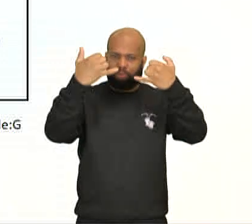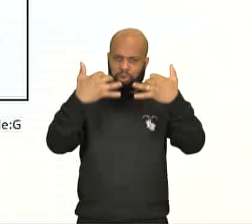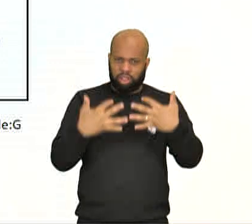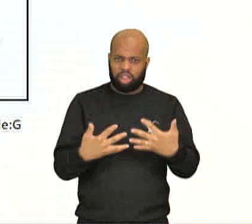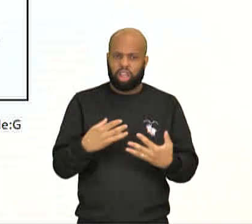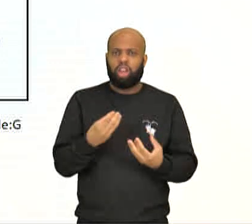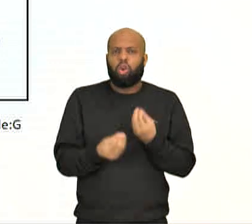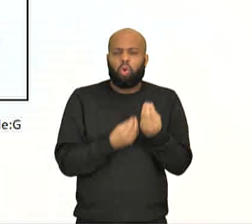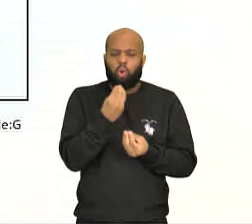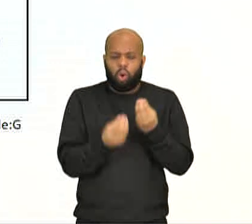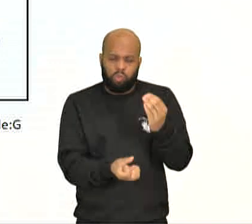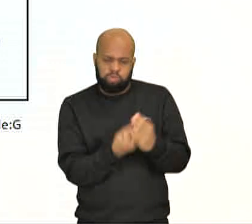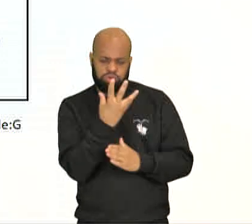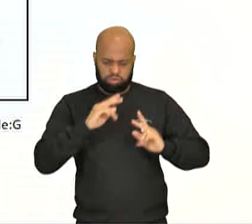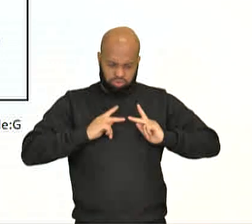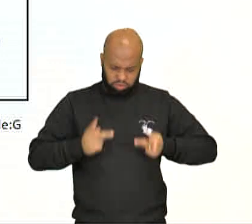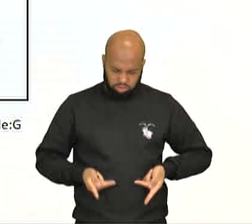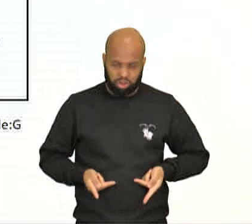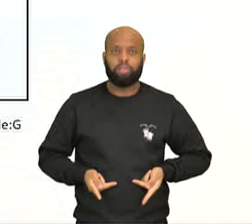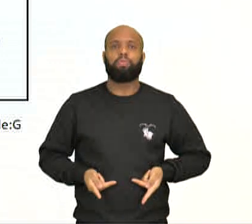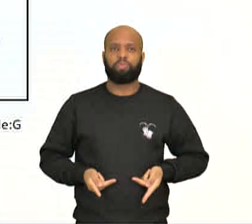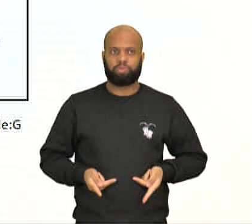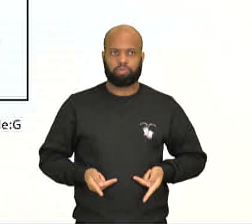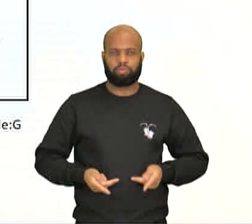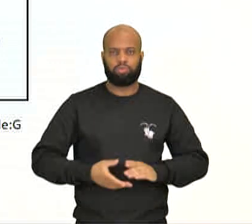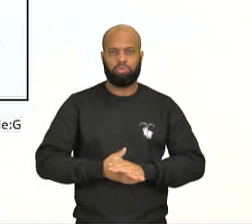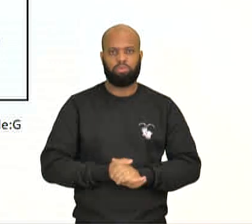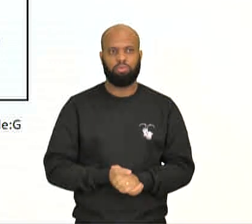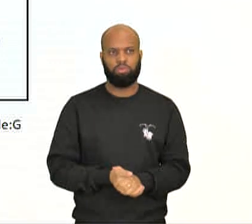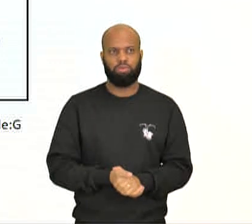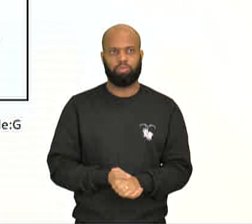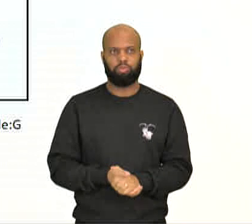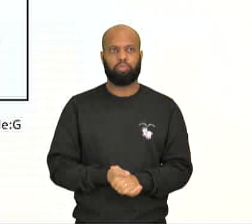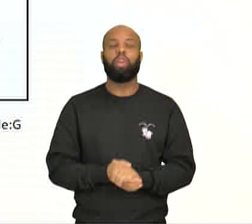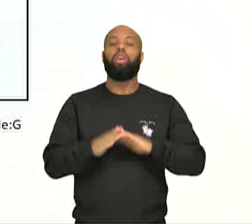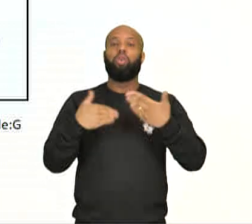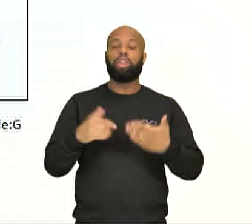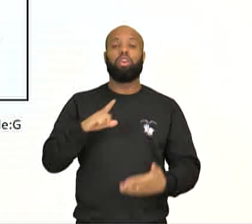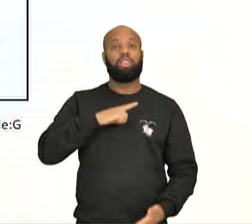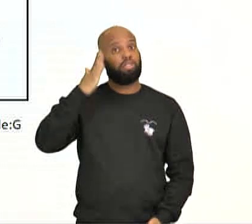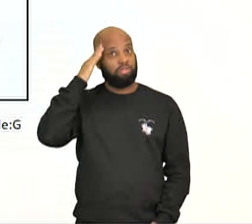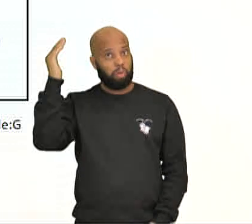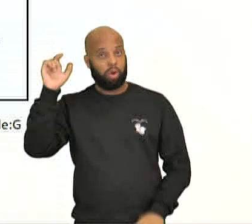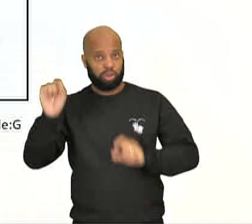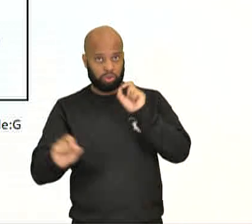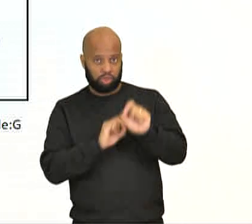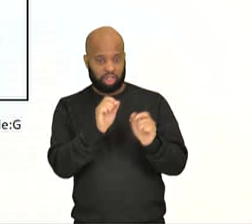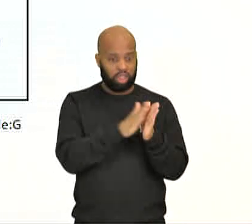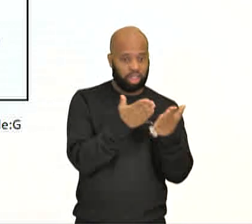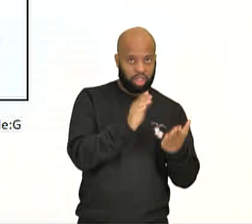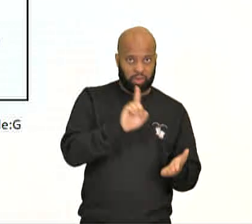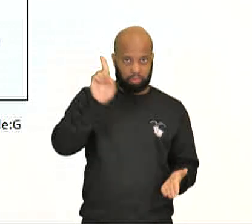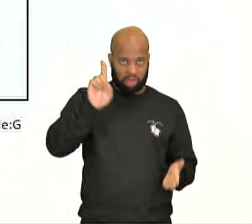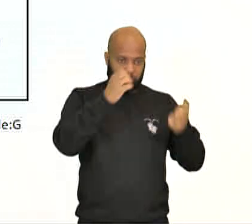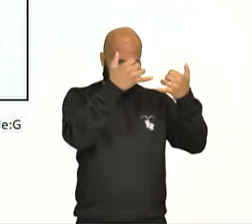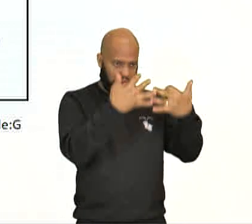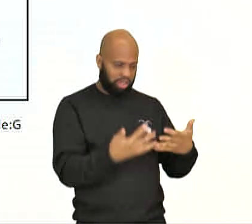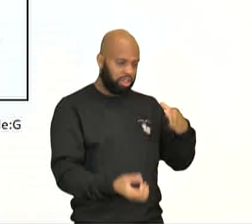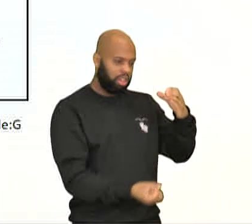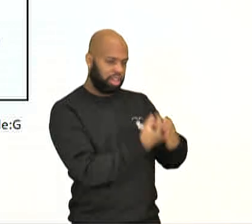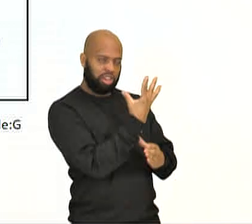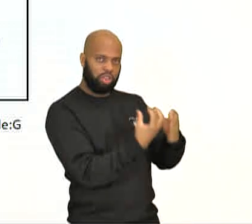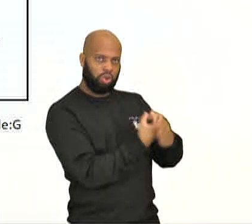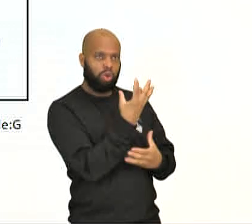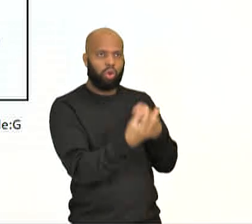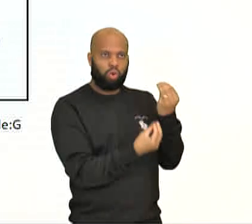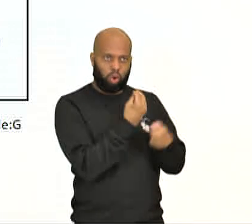a origem do homem, ou melhor, seres humanos. As mais conhecidas são o criacionismo, explicação religiosa sobre a